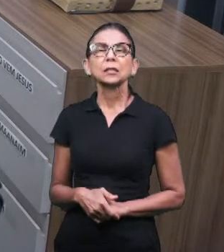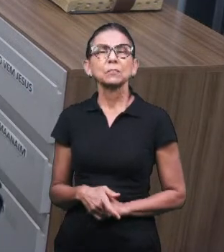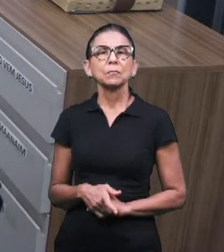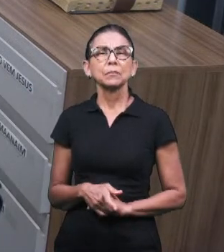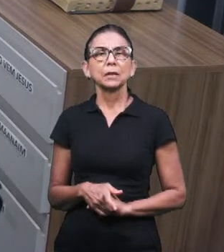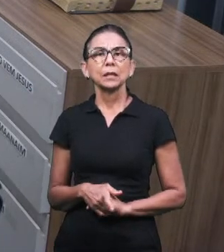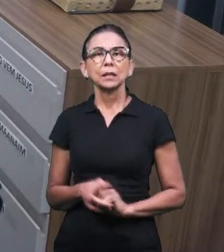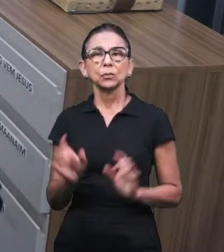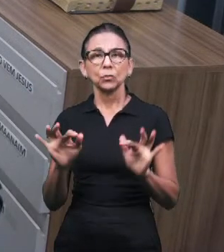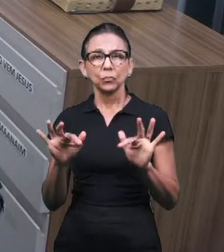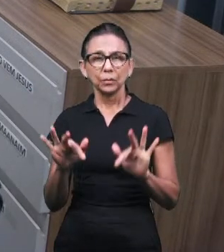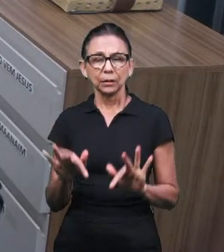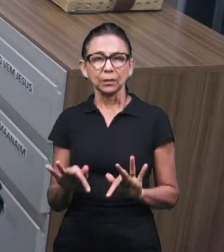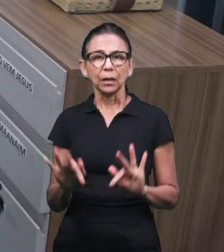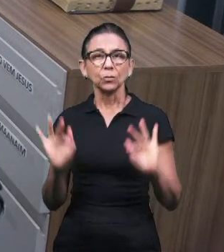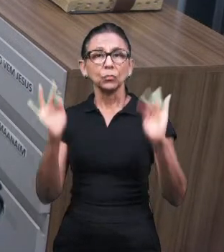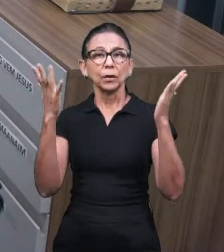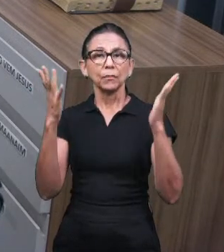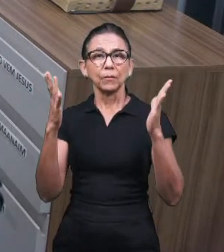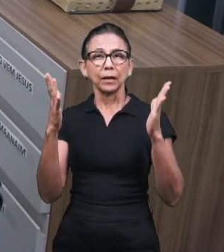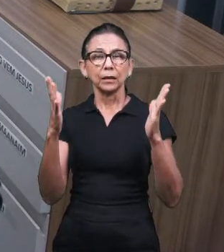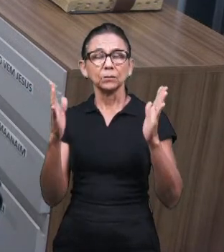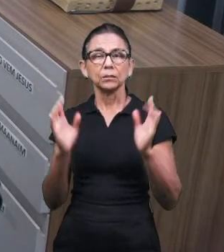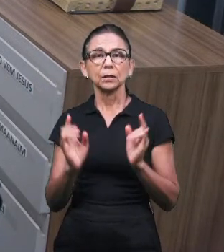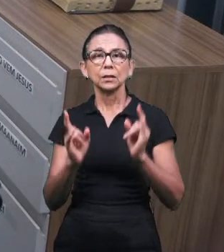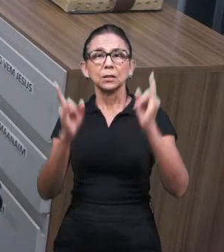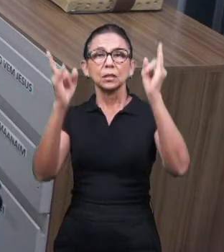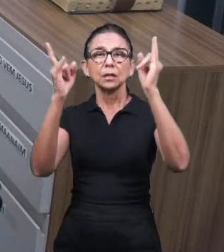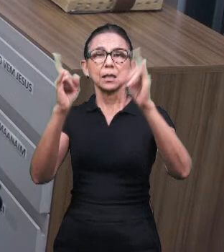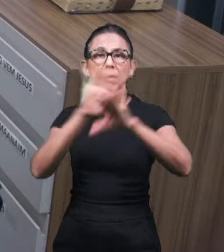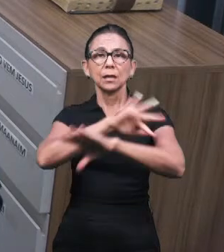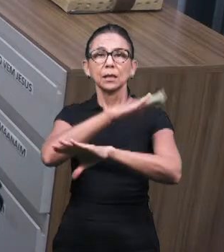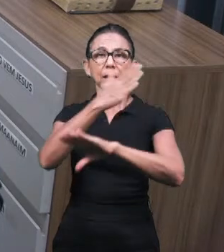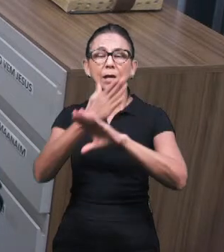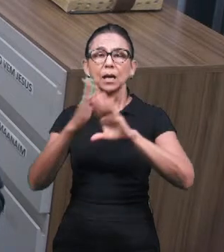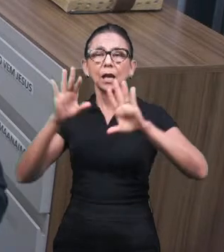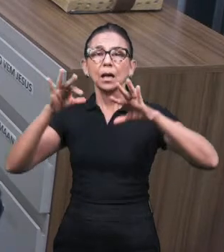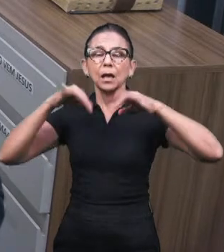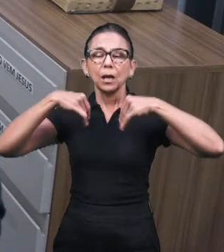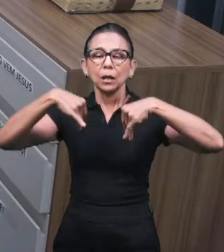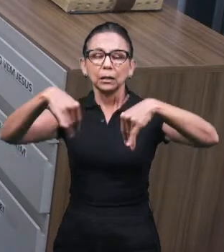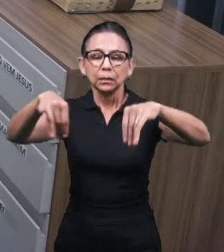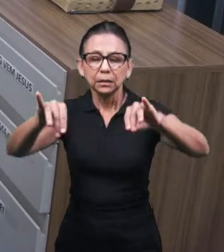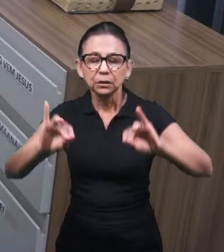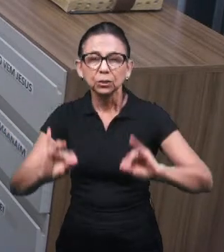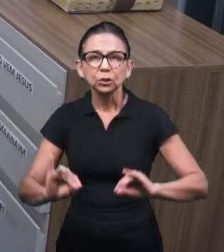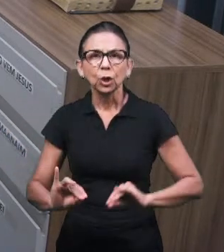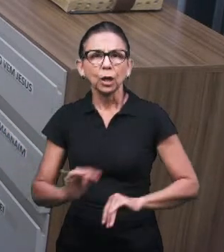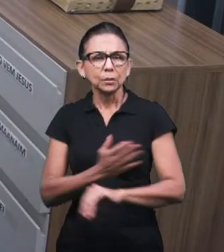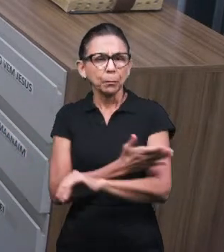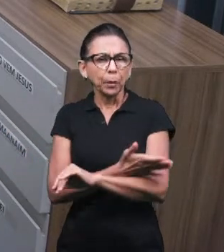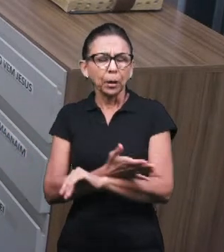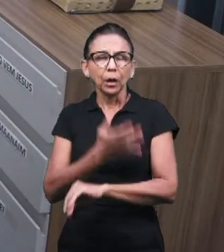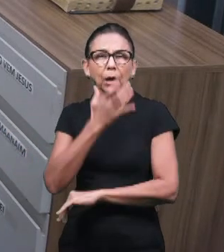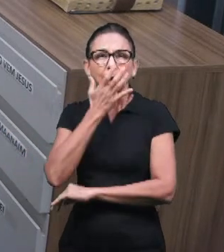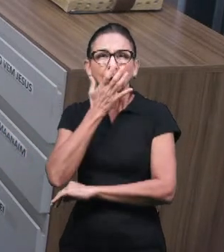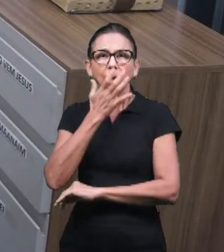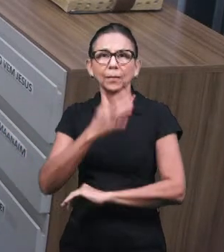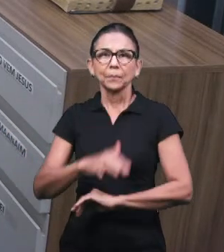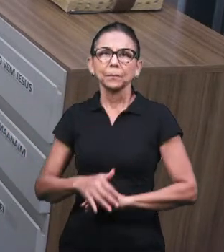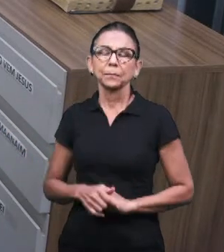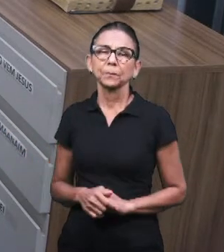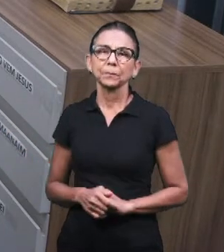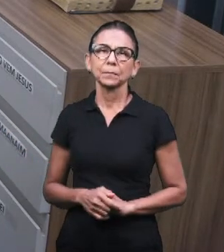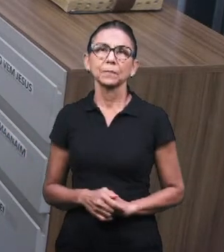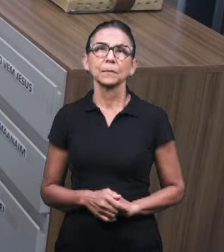obra, louvado seja o nome do Senhor Jesus. São muitos irmãos, e eu quero falar aqui para os irmãos né, que eu pegar o telefone aqui e pedir os irmãos para dar